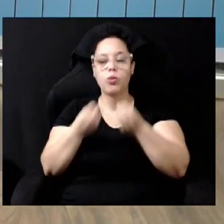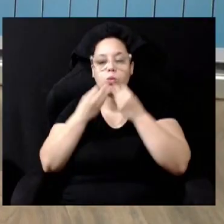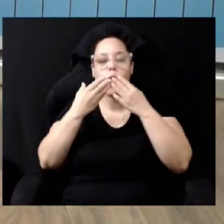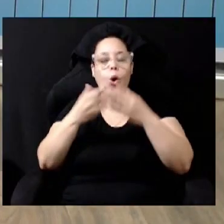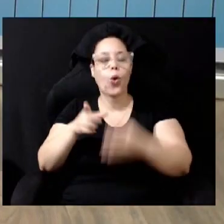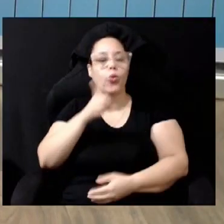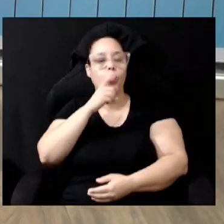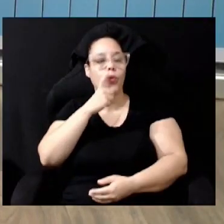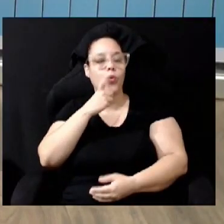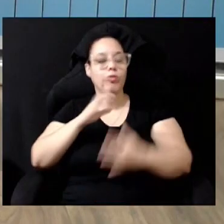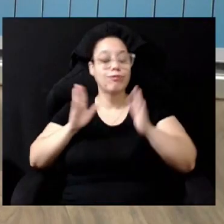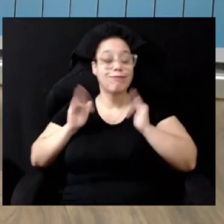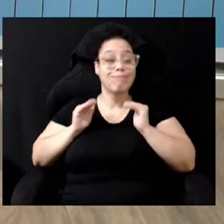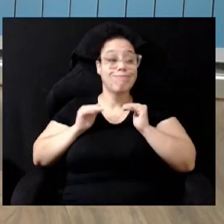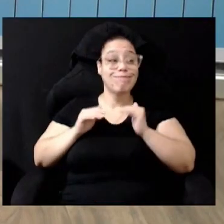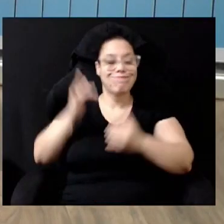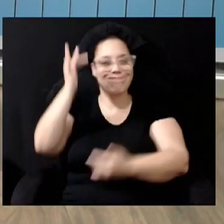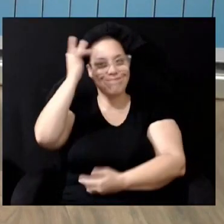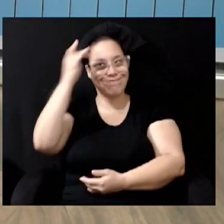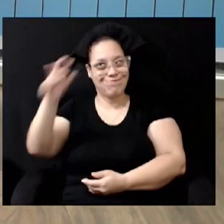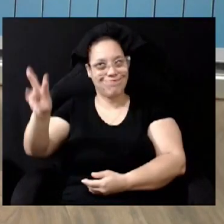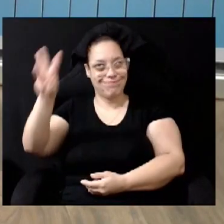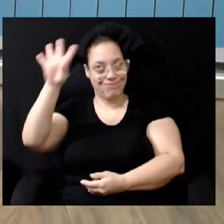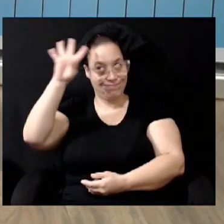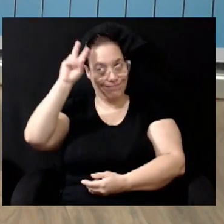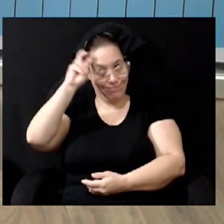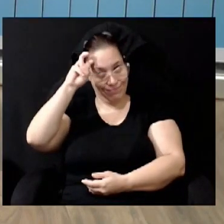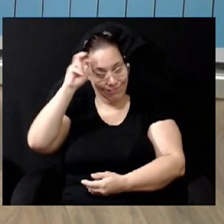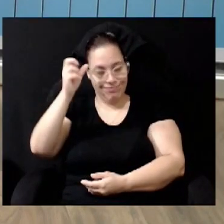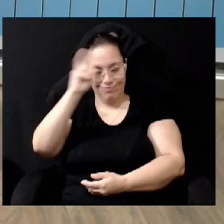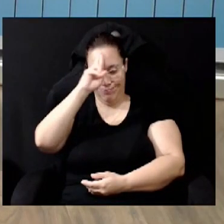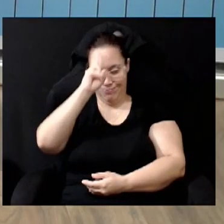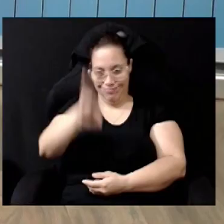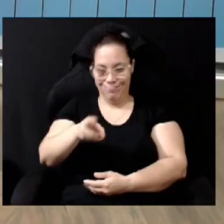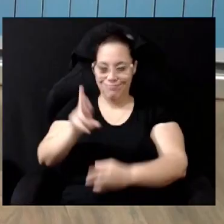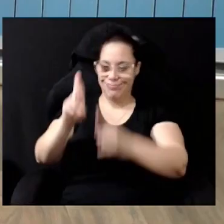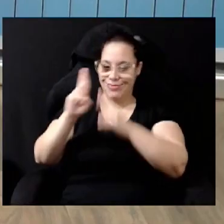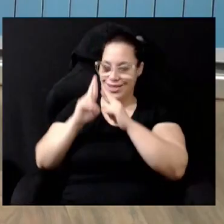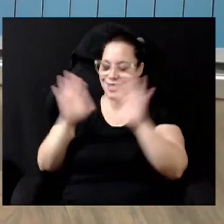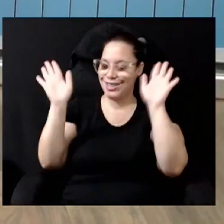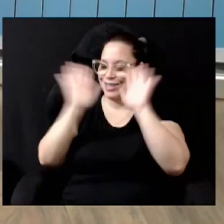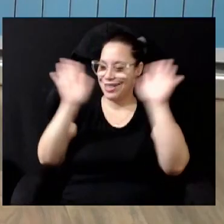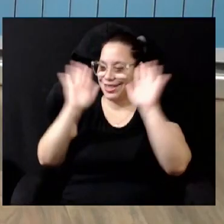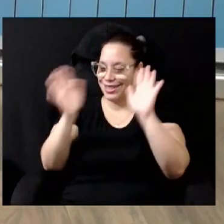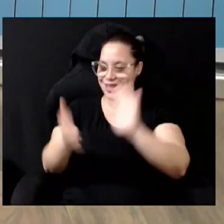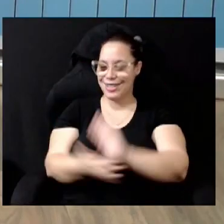nos vemos na quinta-feira ao meio-dia ao vivo. Te espero. Até lá. Tchau, tchau.